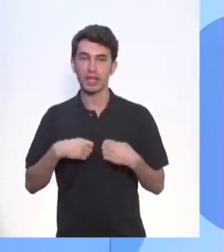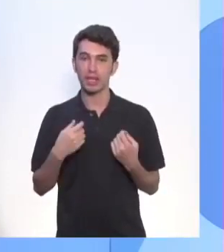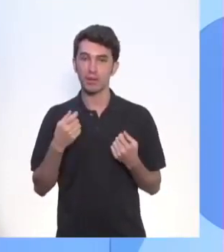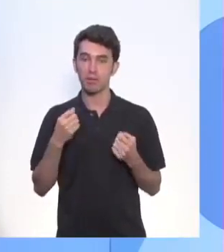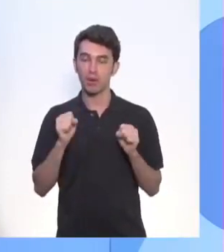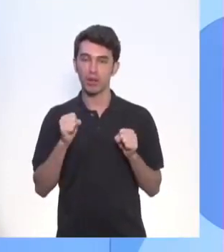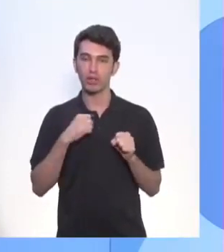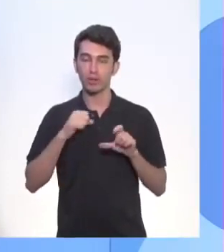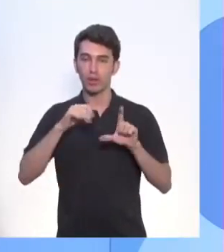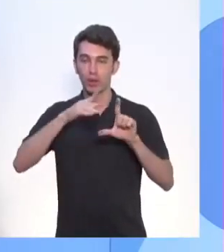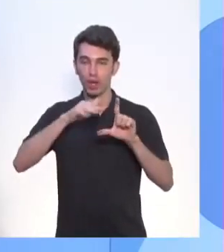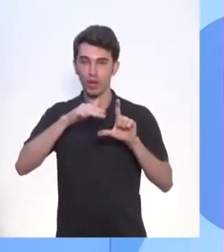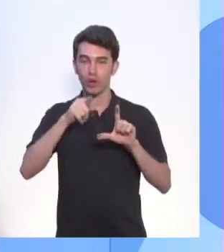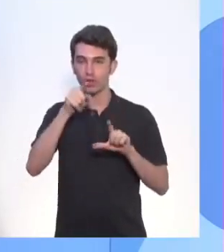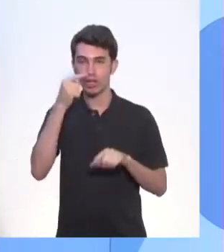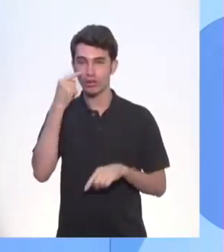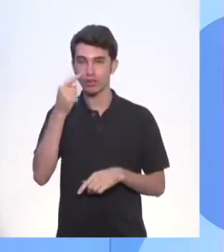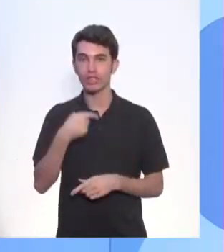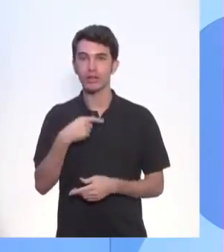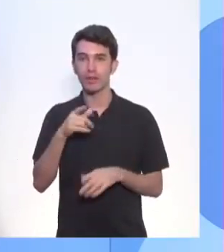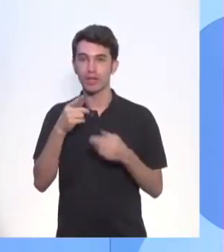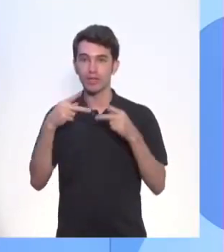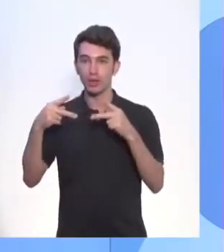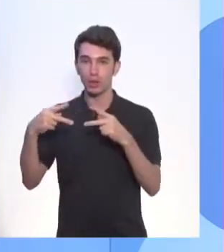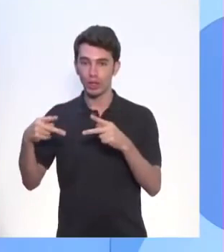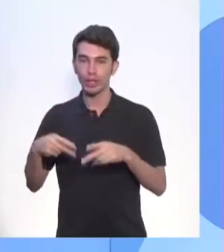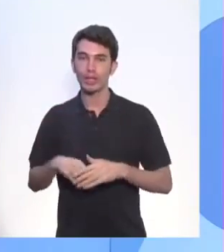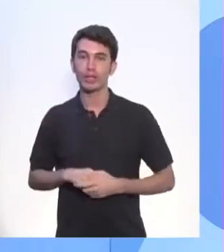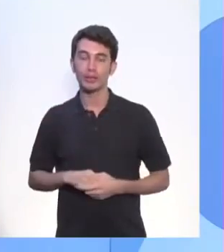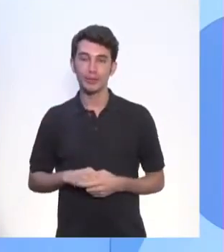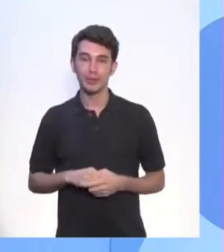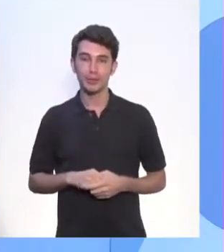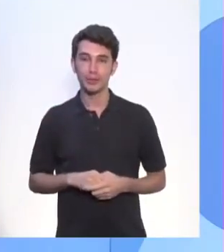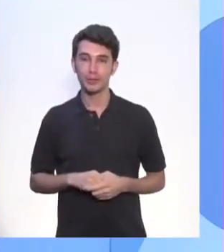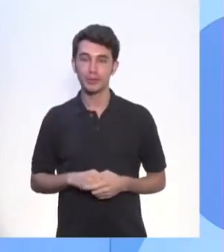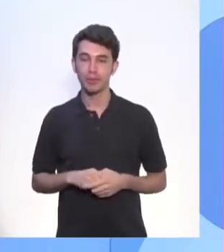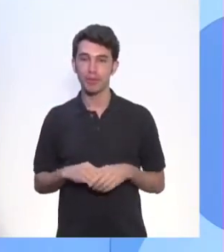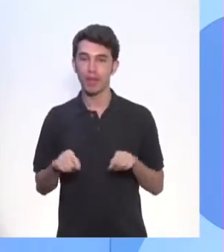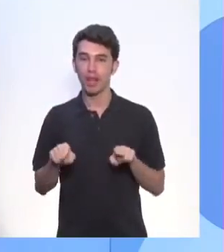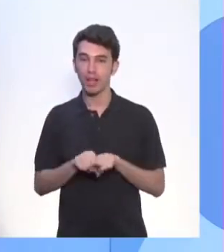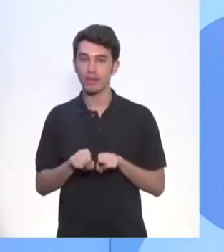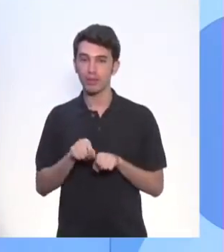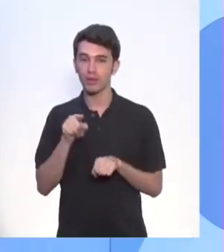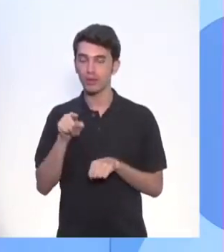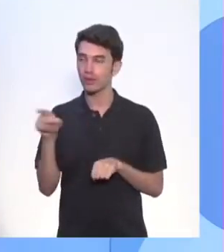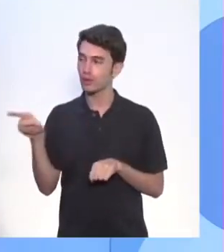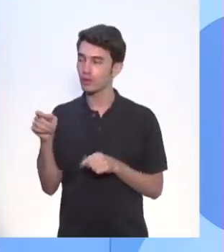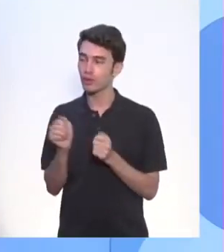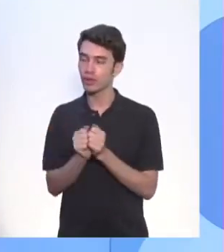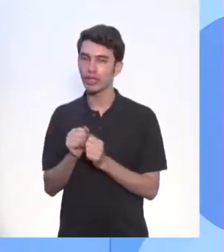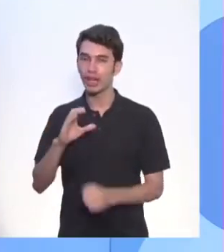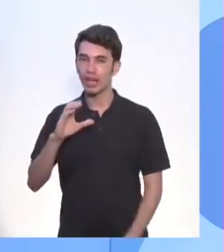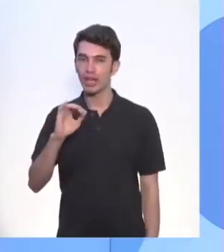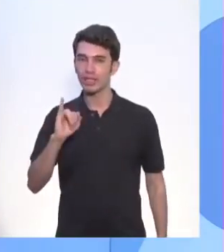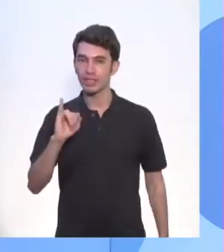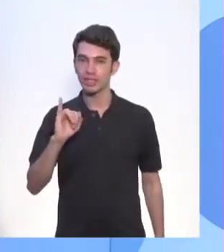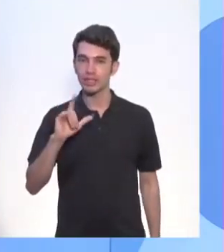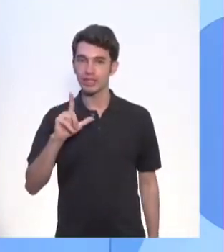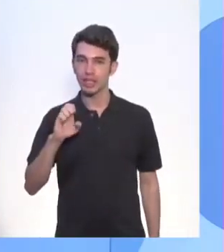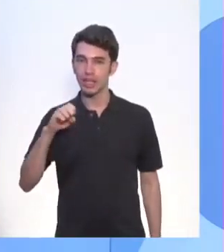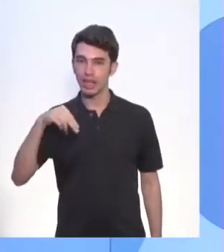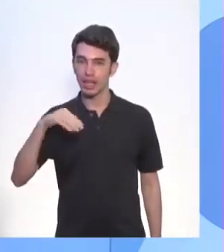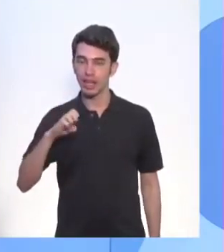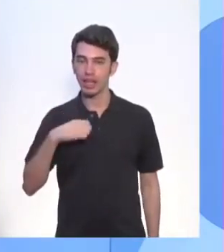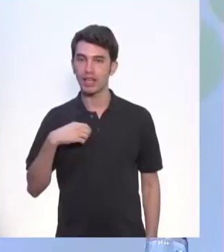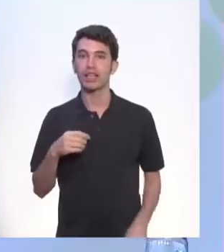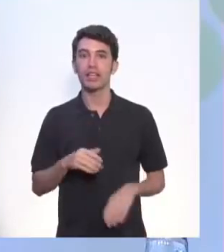QR Code para vocês poderem fazer o link. Tá? Está aqui comigo a professora Silene, que será a professora que vai ministrar essa aula. Olá, professora